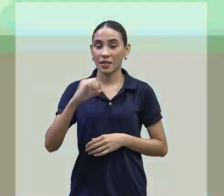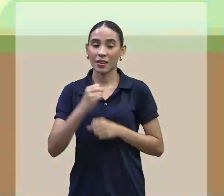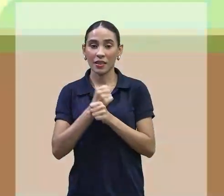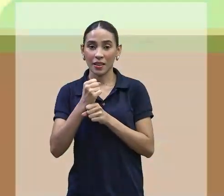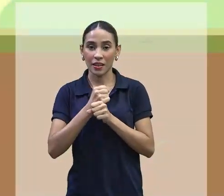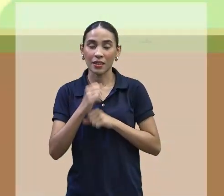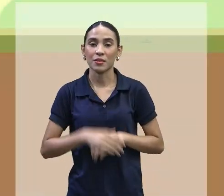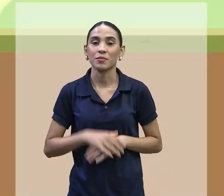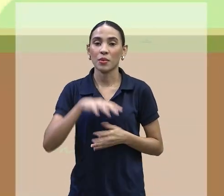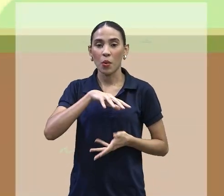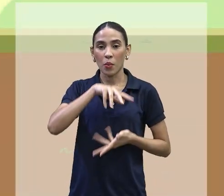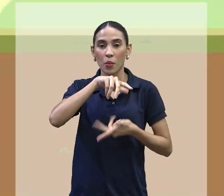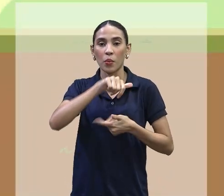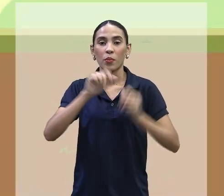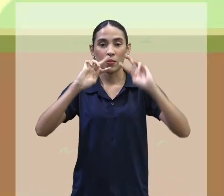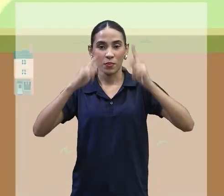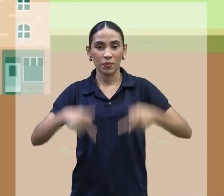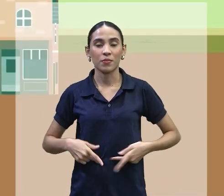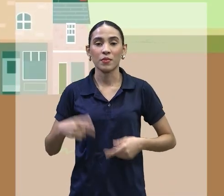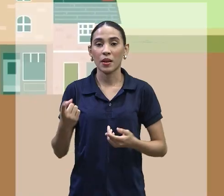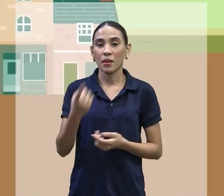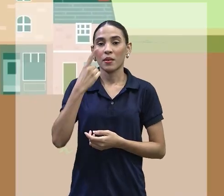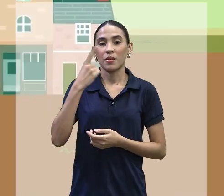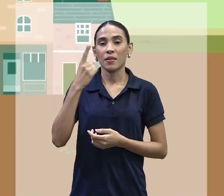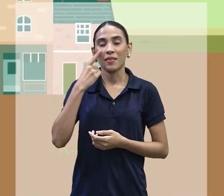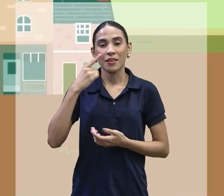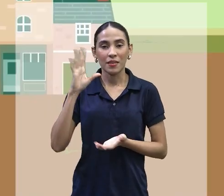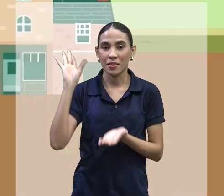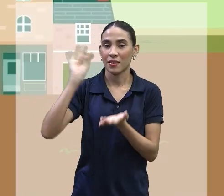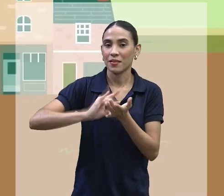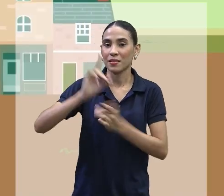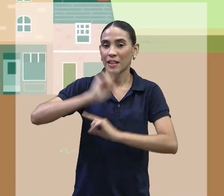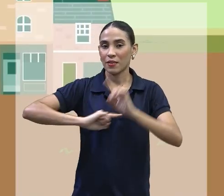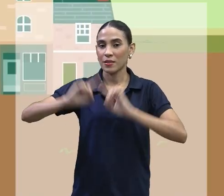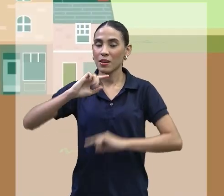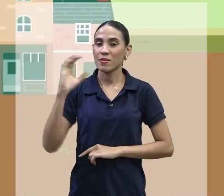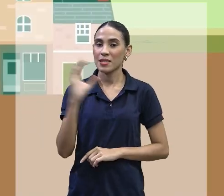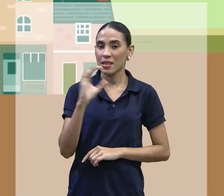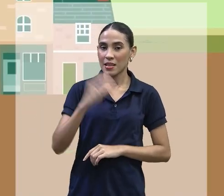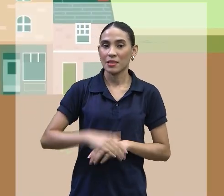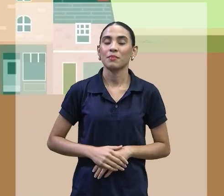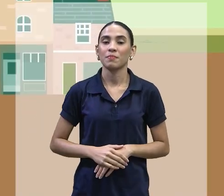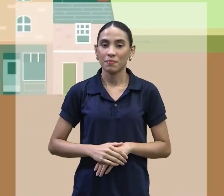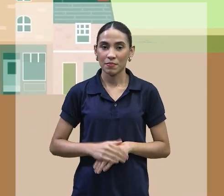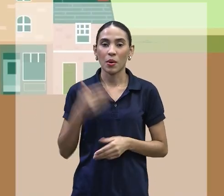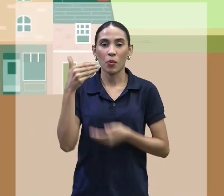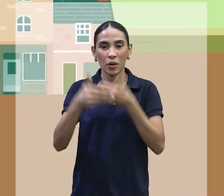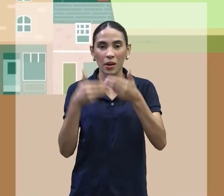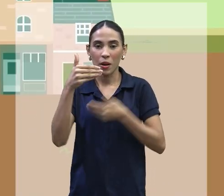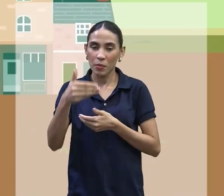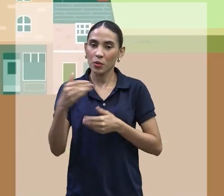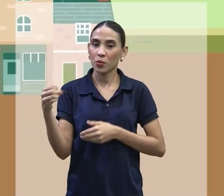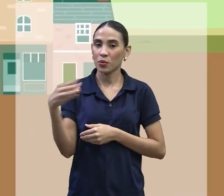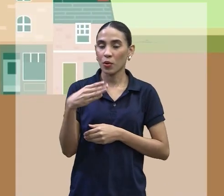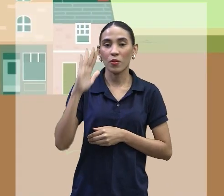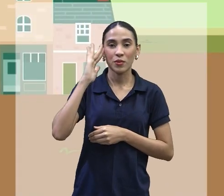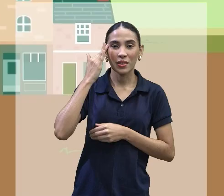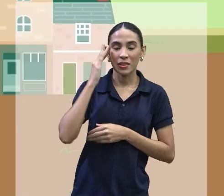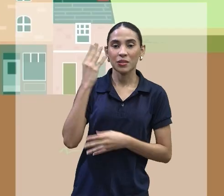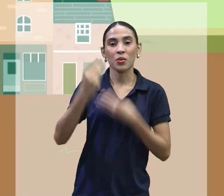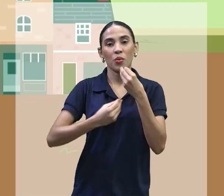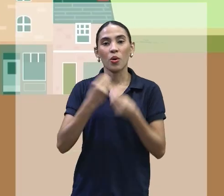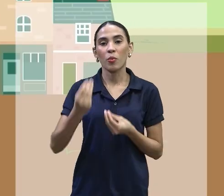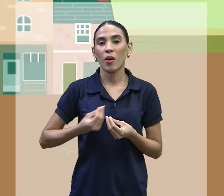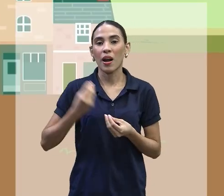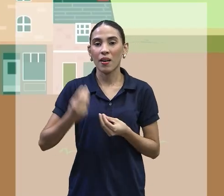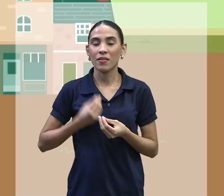a humanidade testemunhou uma verdadeira revolução na ciência, uma jornada épica no entendimento de como a vida